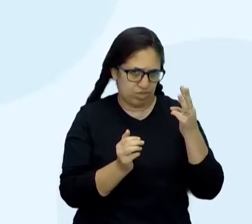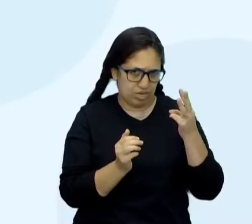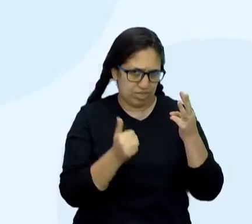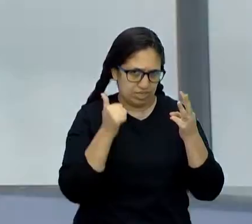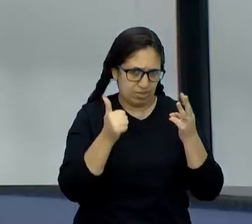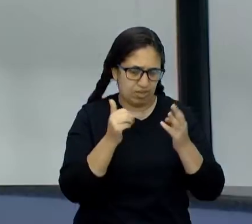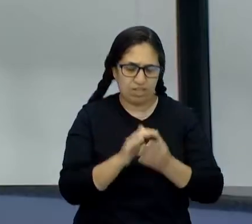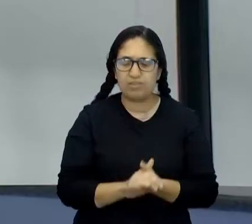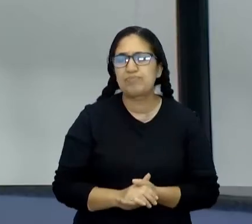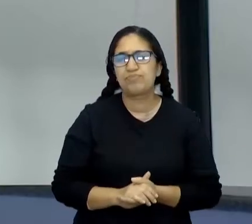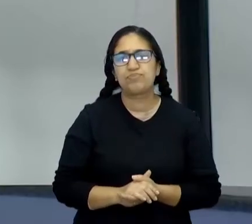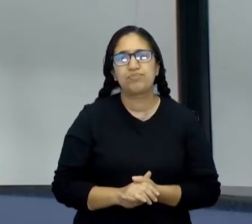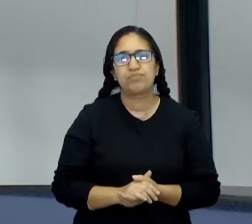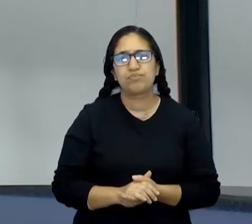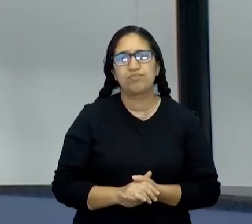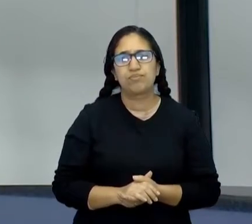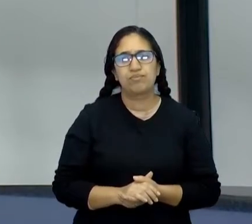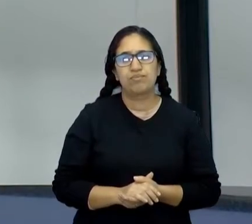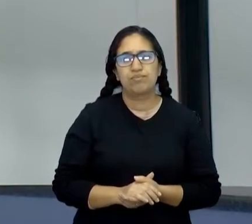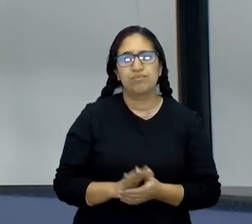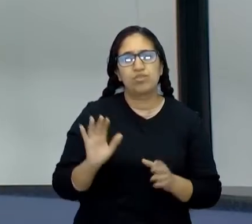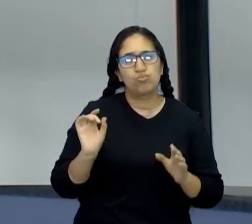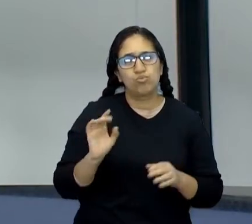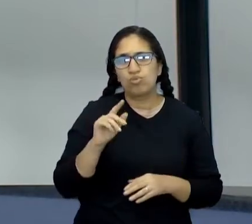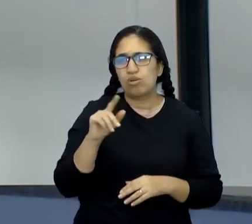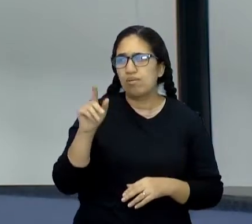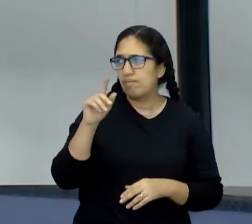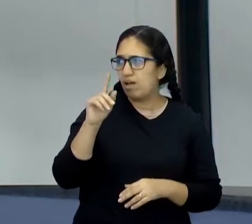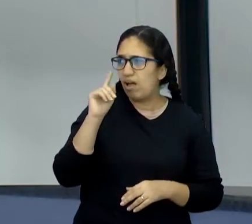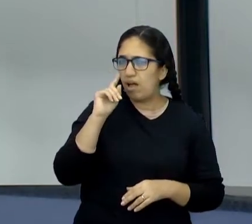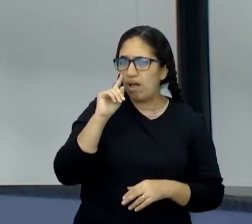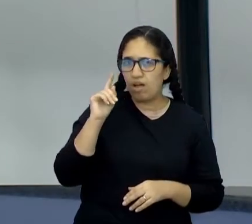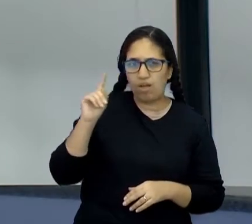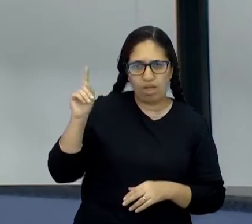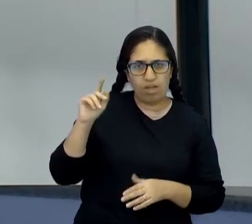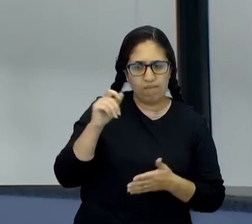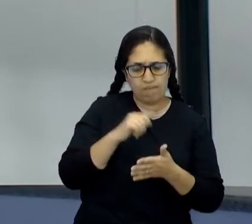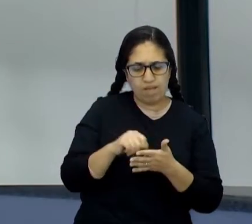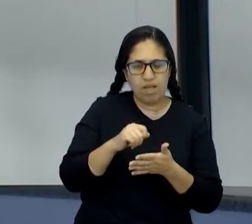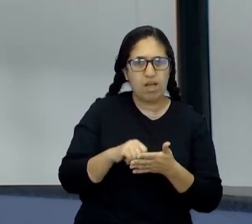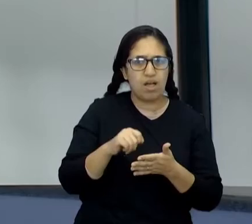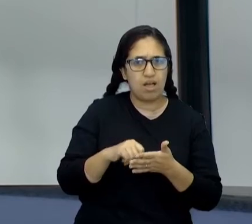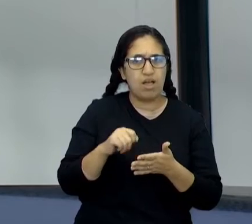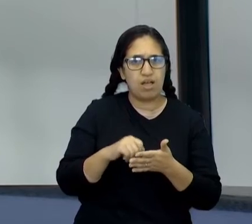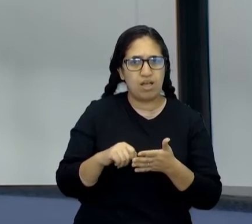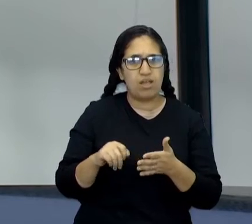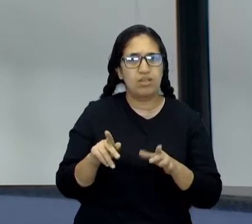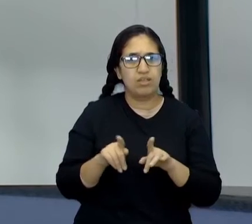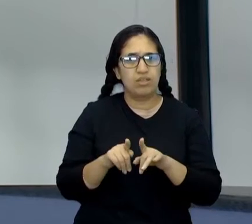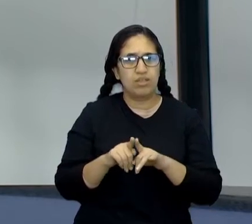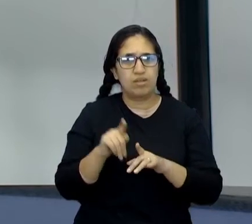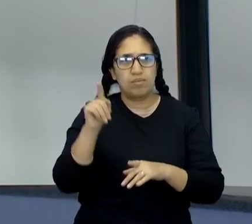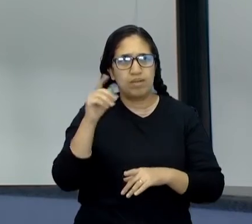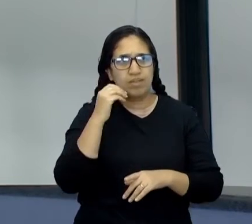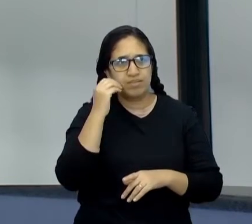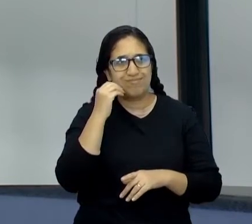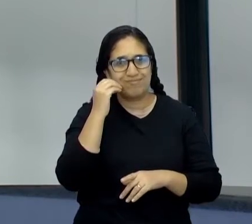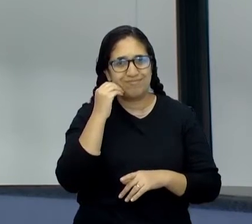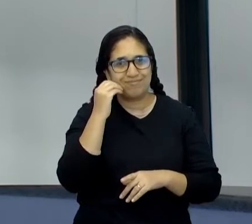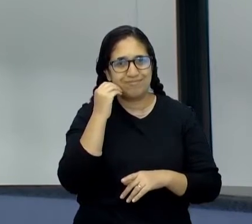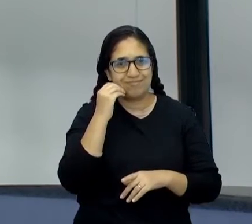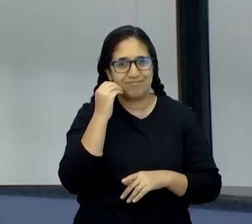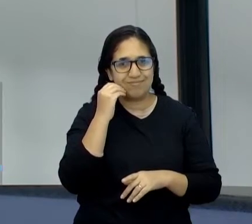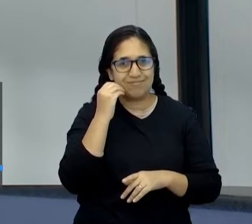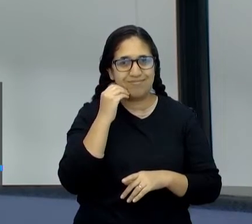bom? E aí, ó, só pra gente, a título de registro, para vocês colocarem, eu trouxe também umas experimentações, conforme eu